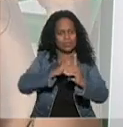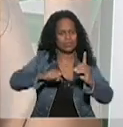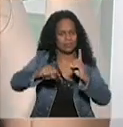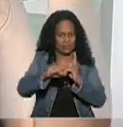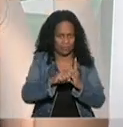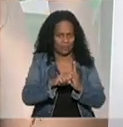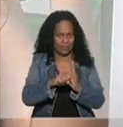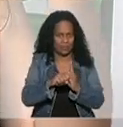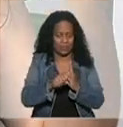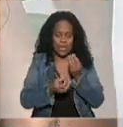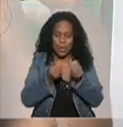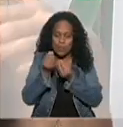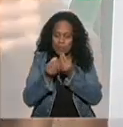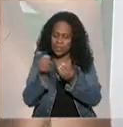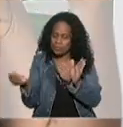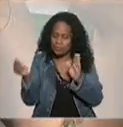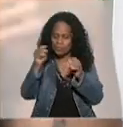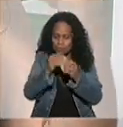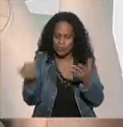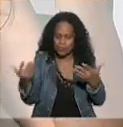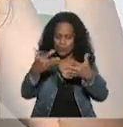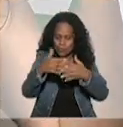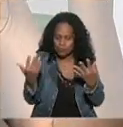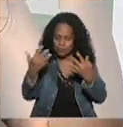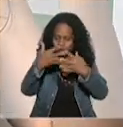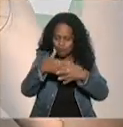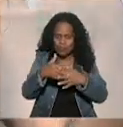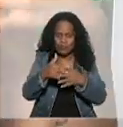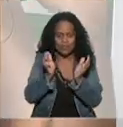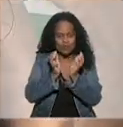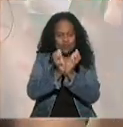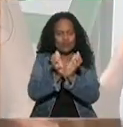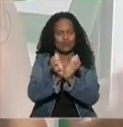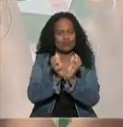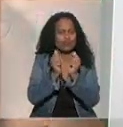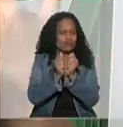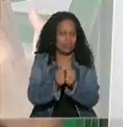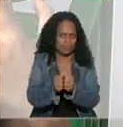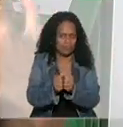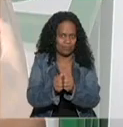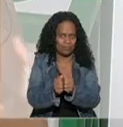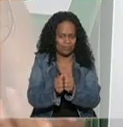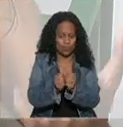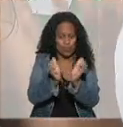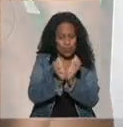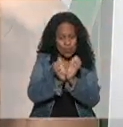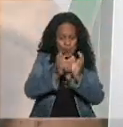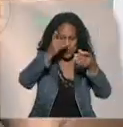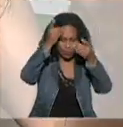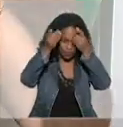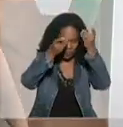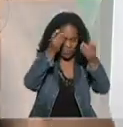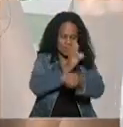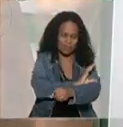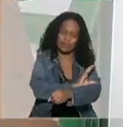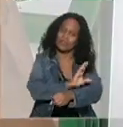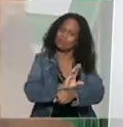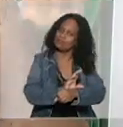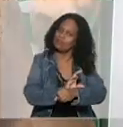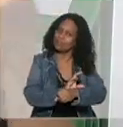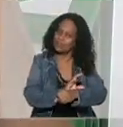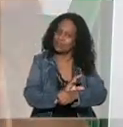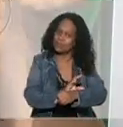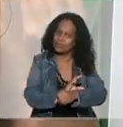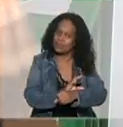mundo cria a cultura, né? Que é uma coisa que a cultura ela vai se modificando e vai agregando. Então, cada um ali trazia um